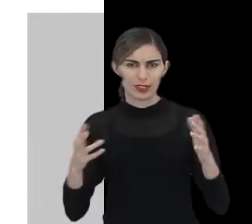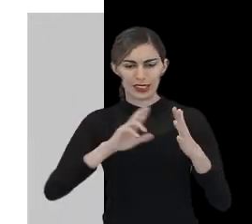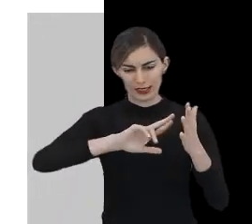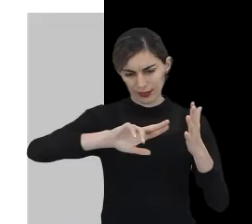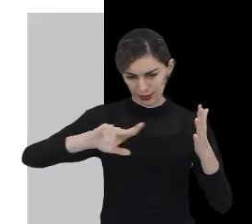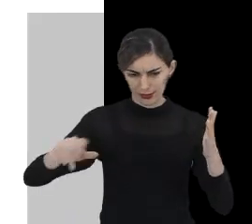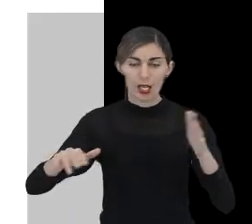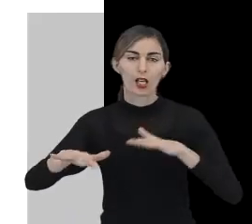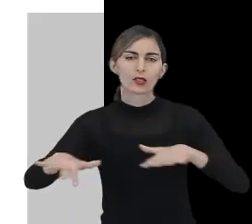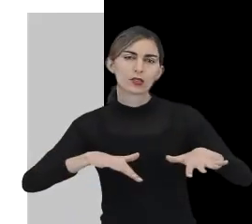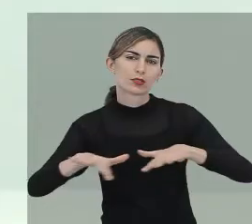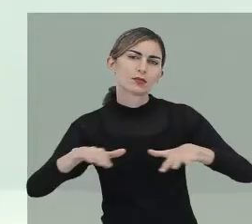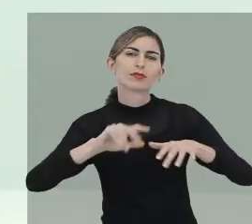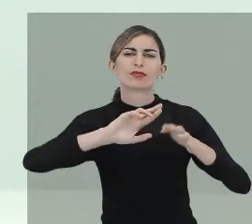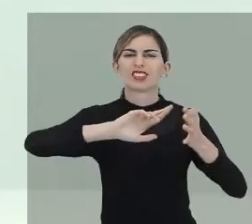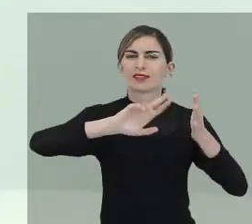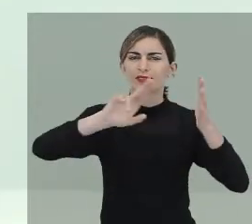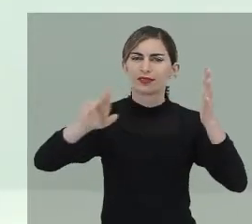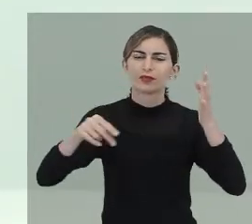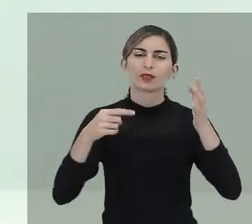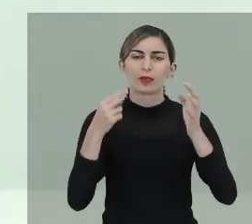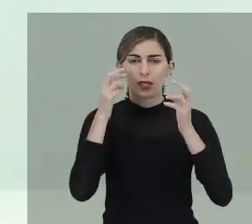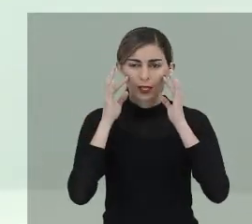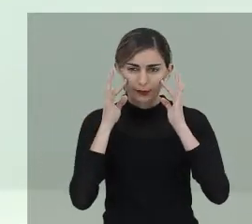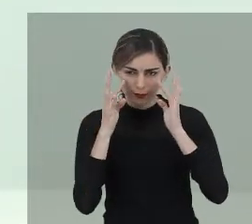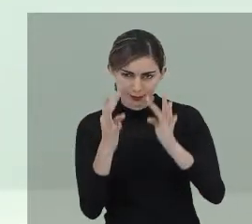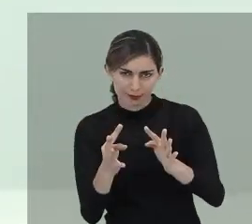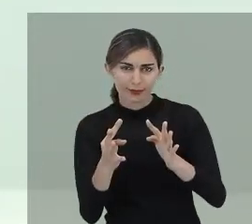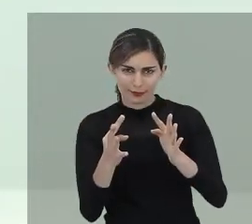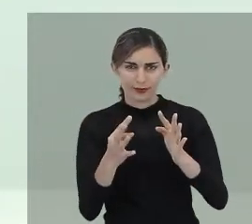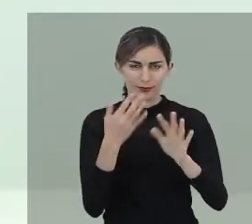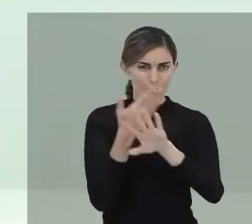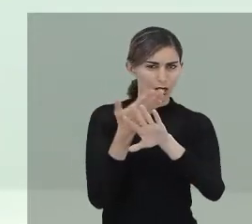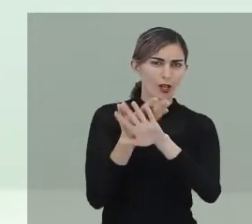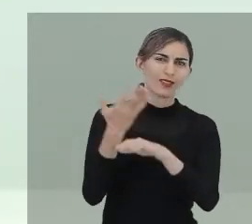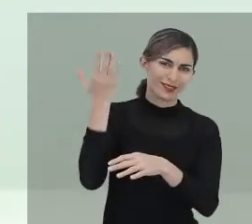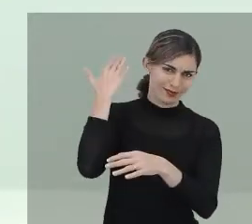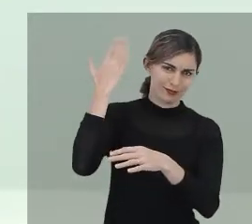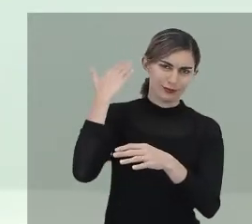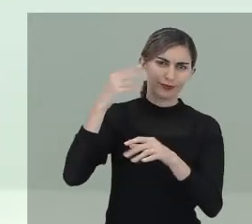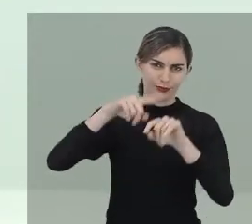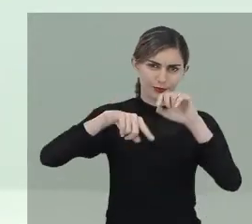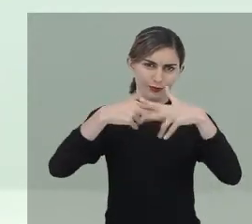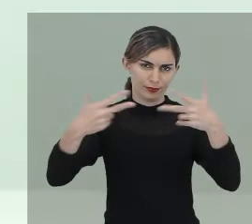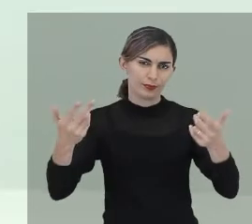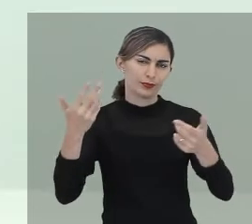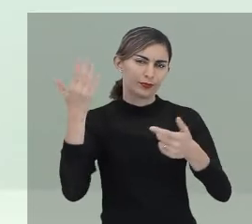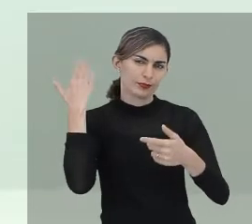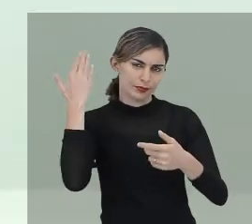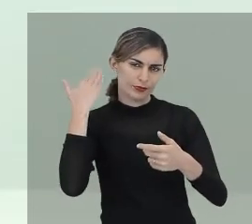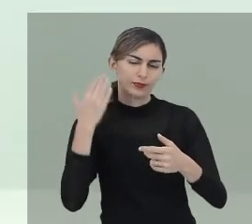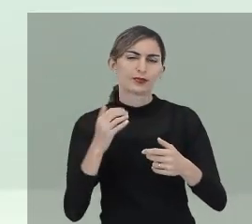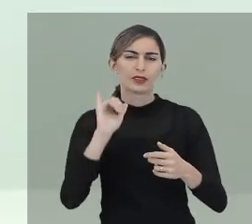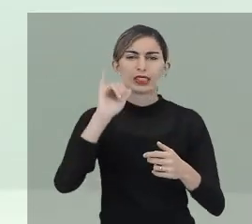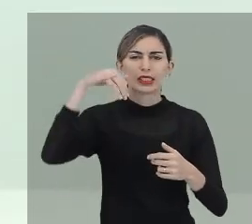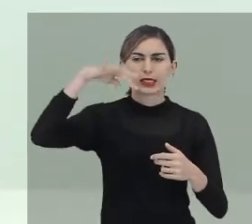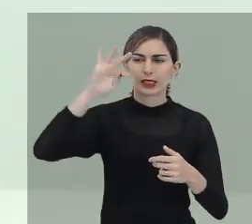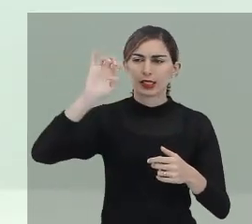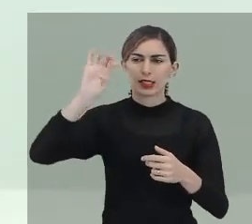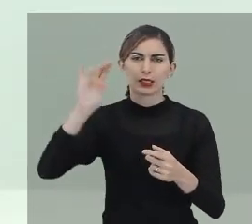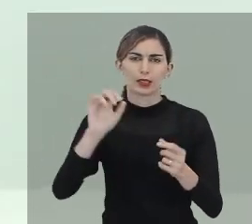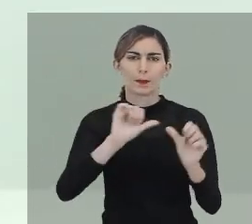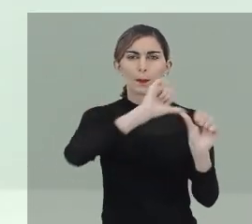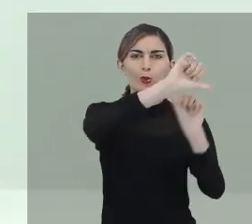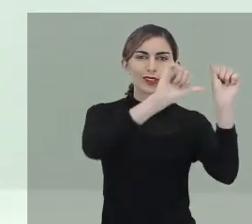Então, existem vários tipos de ações. Se vocês prestarem atenção na aula anterior e no material, a intent